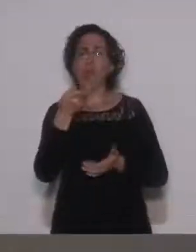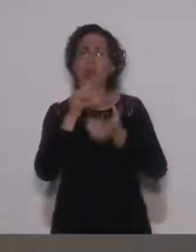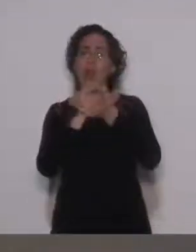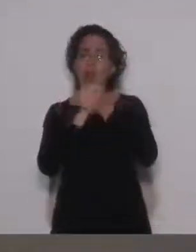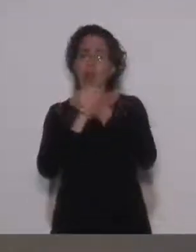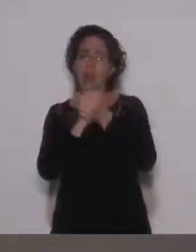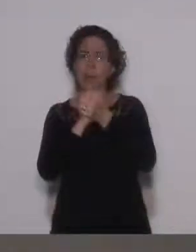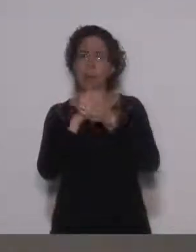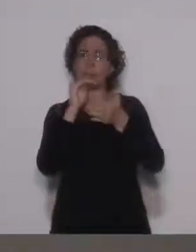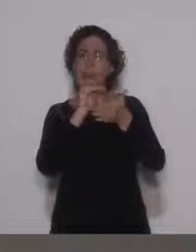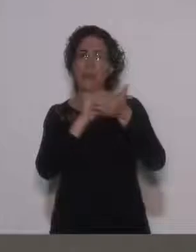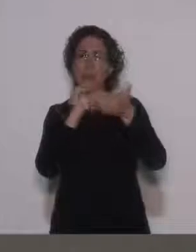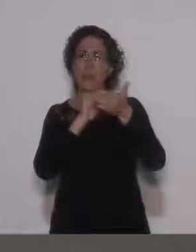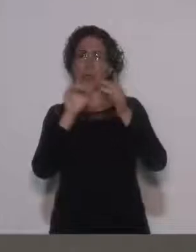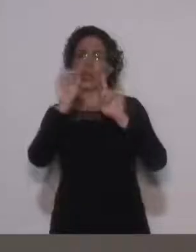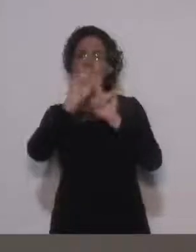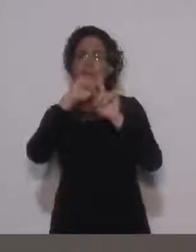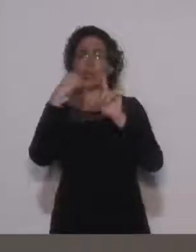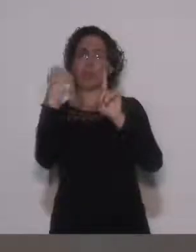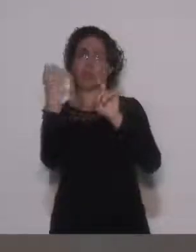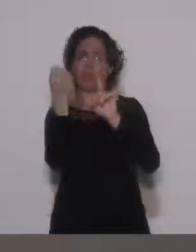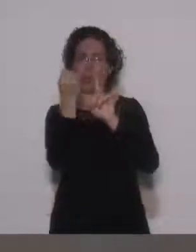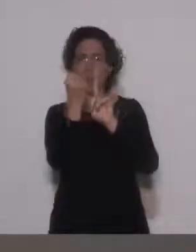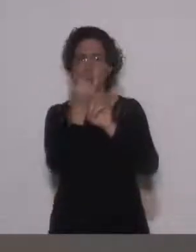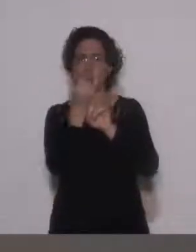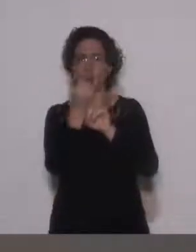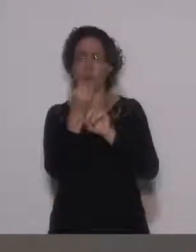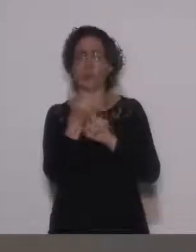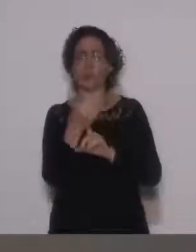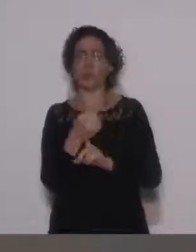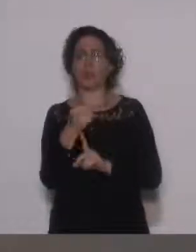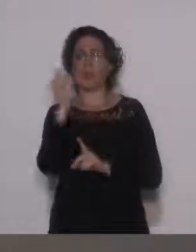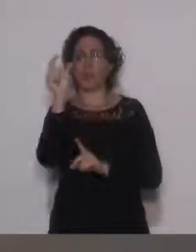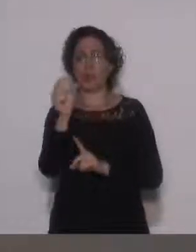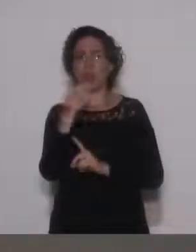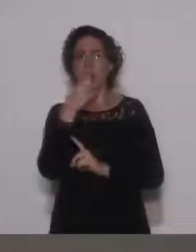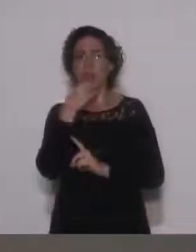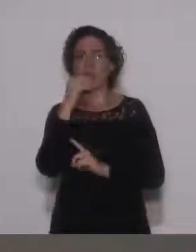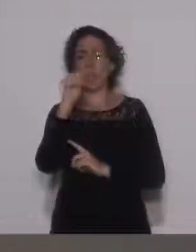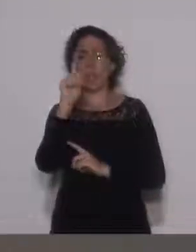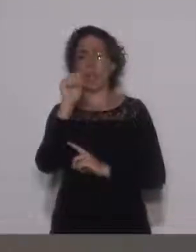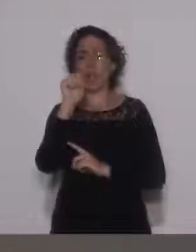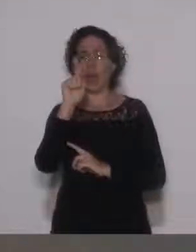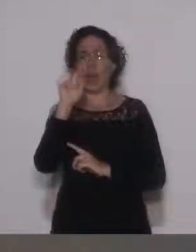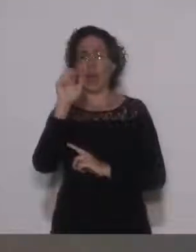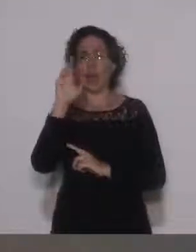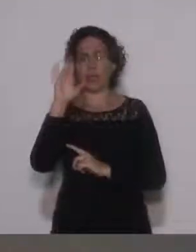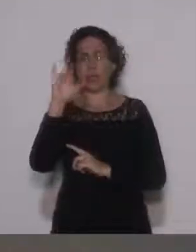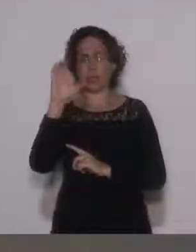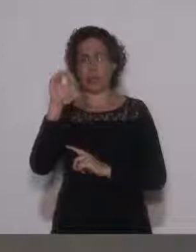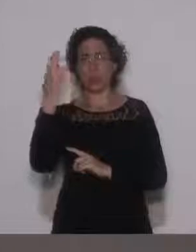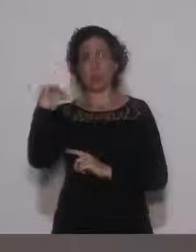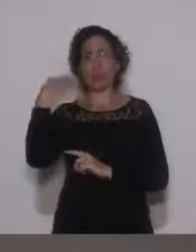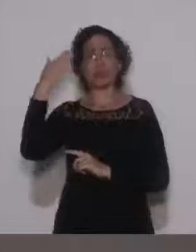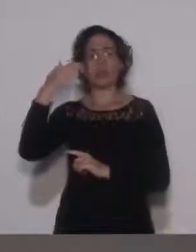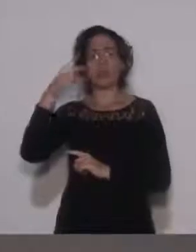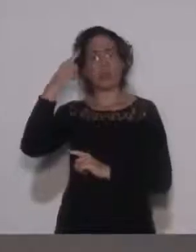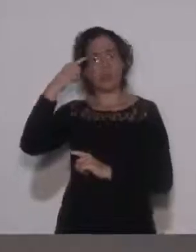parabenizando a Secretaria de Assistência Social, na pessoa do secretário, né, o Galácio. Eu estive presente semana passada em uma